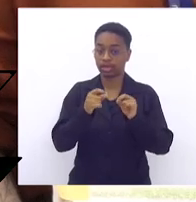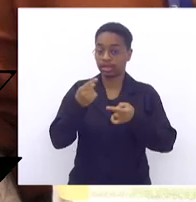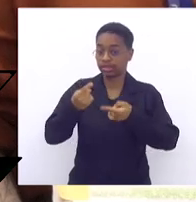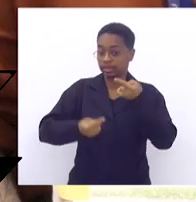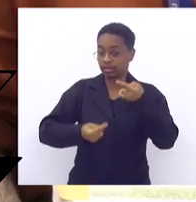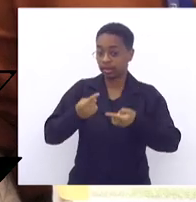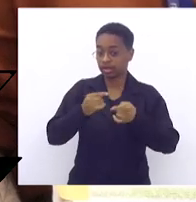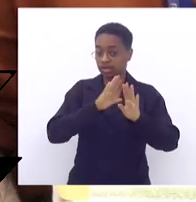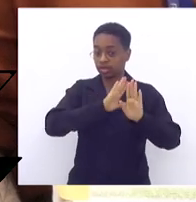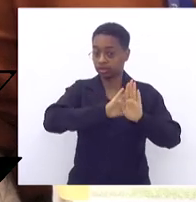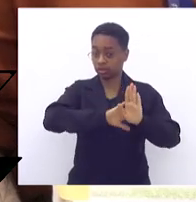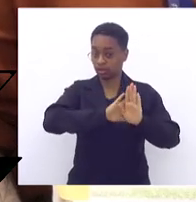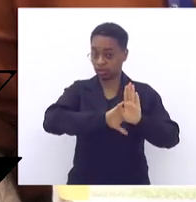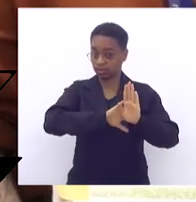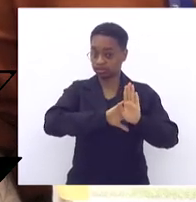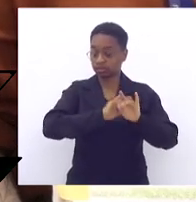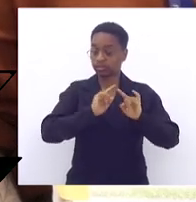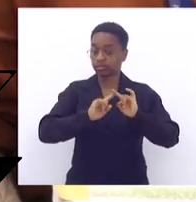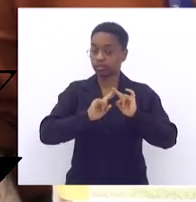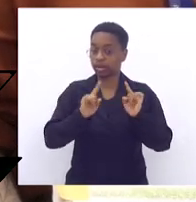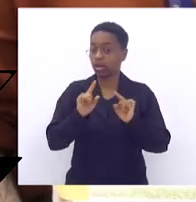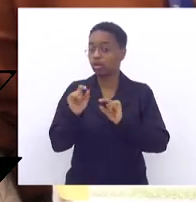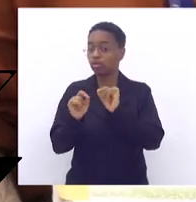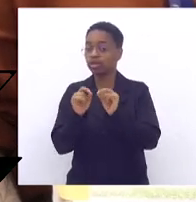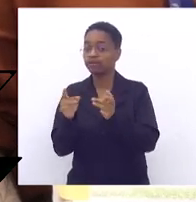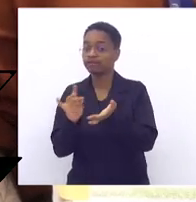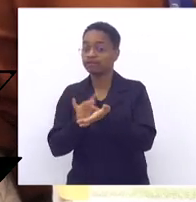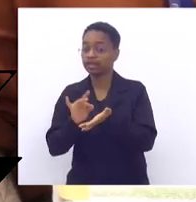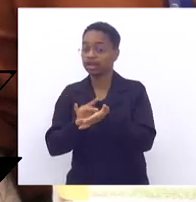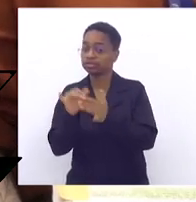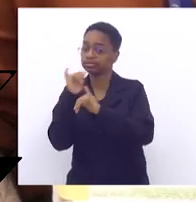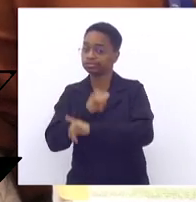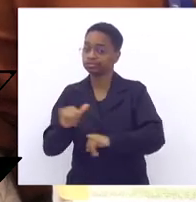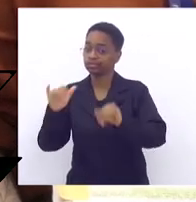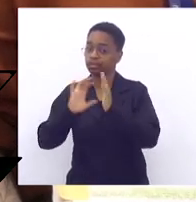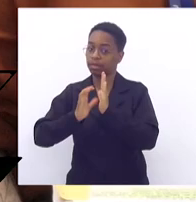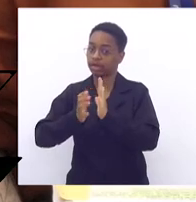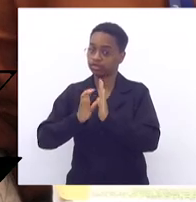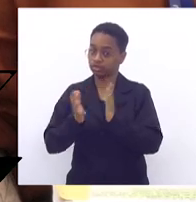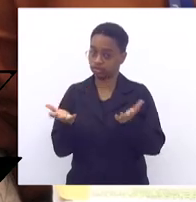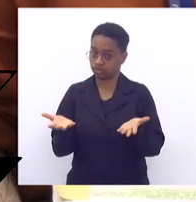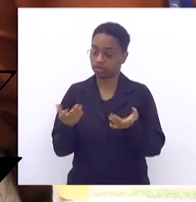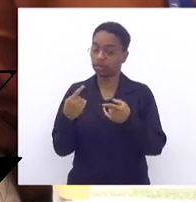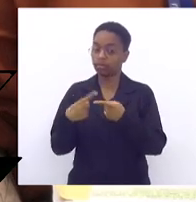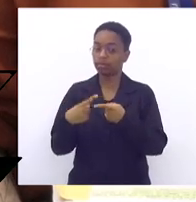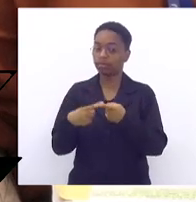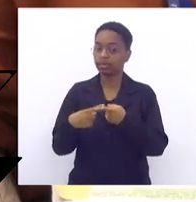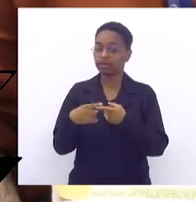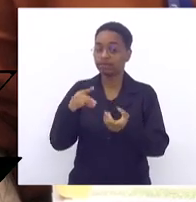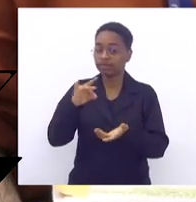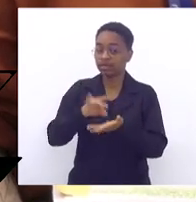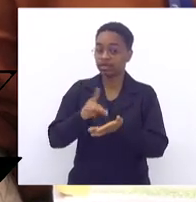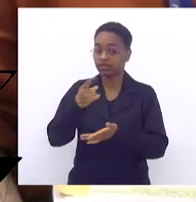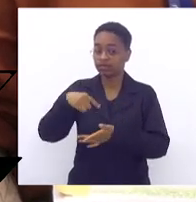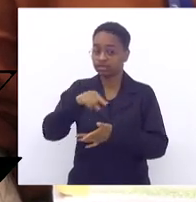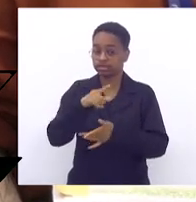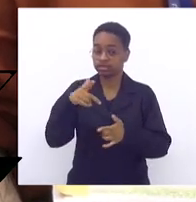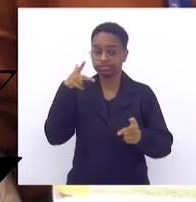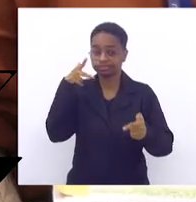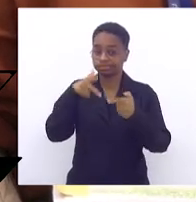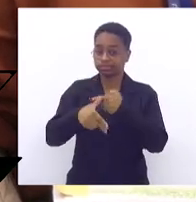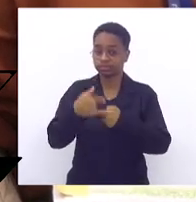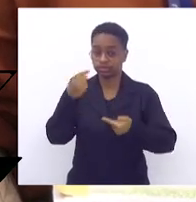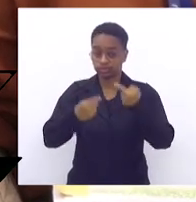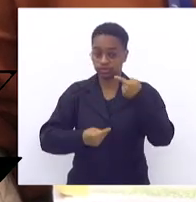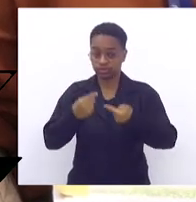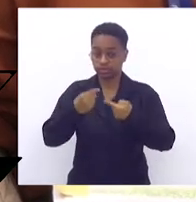ideológico com o que seria, talvez, propaganda partidária. Porque você, na verdade, cercear o debate ideológico dentro